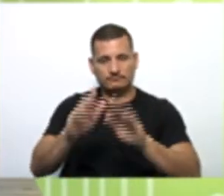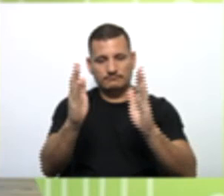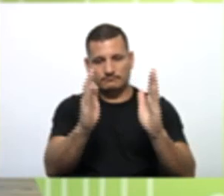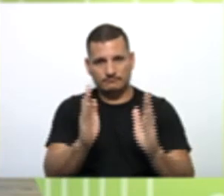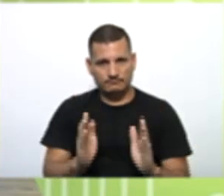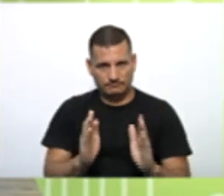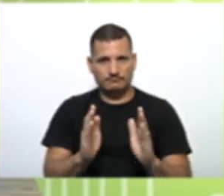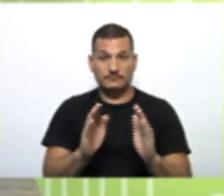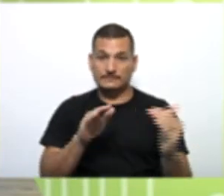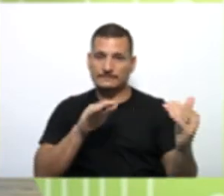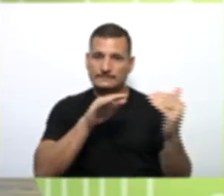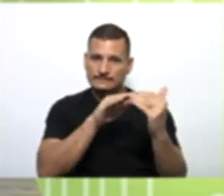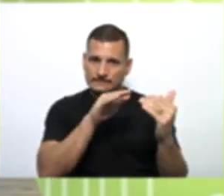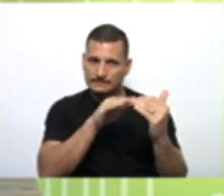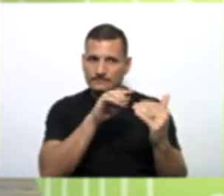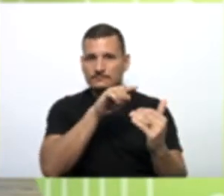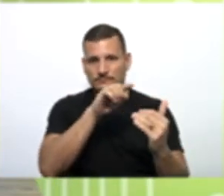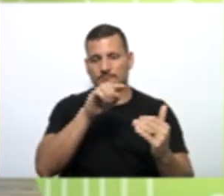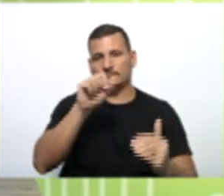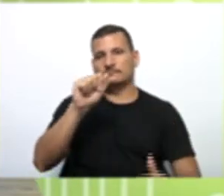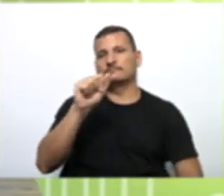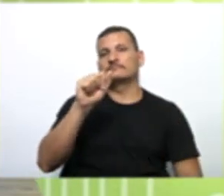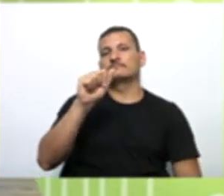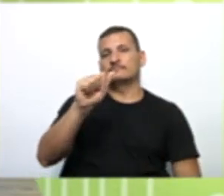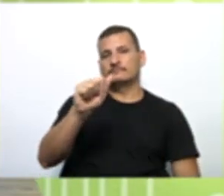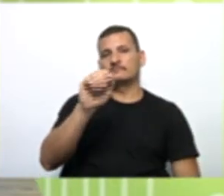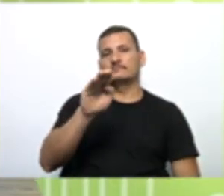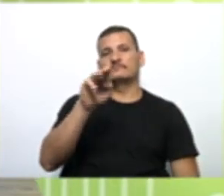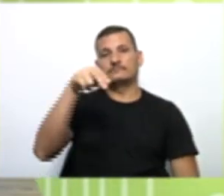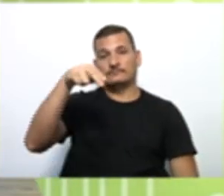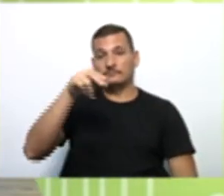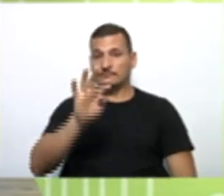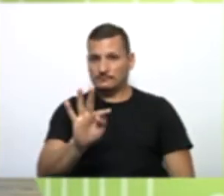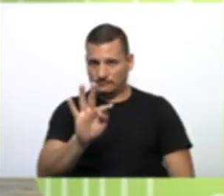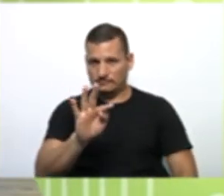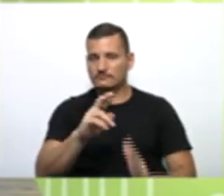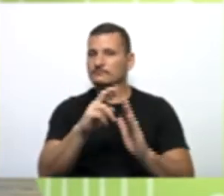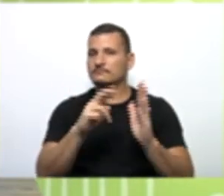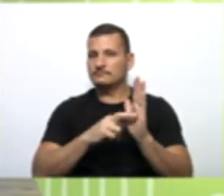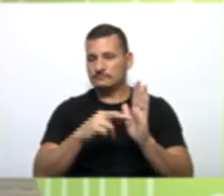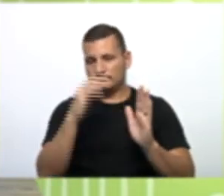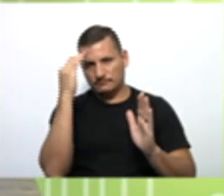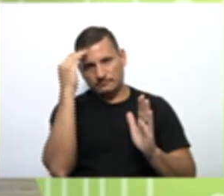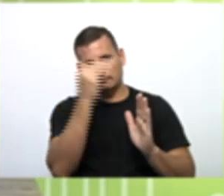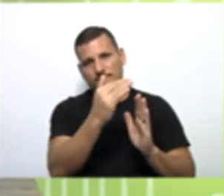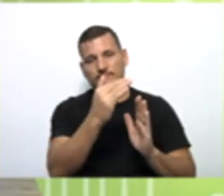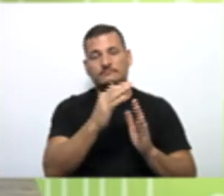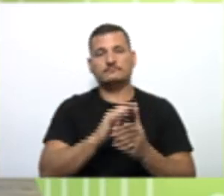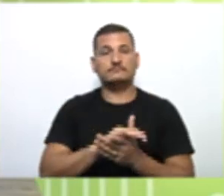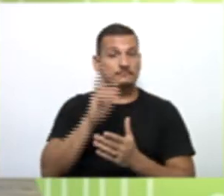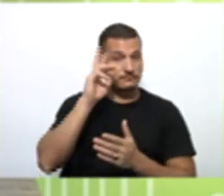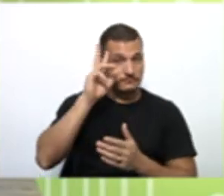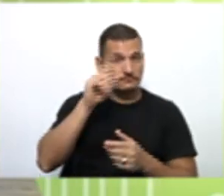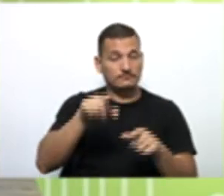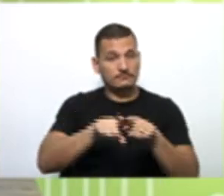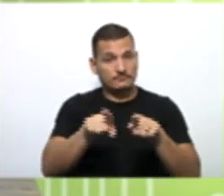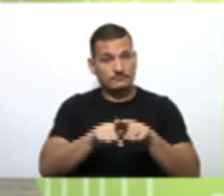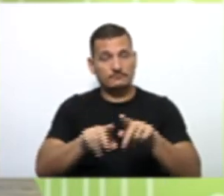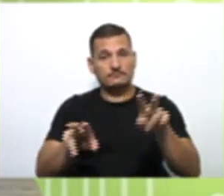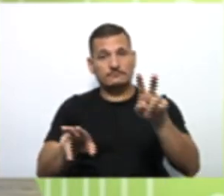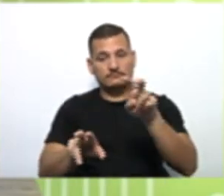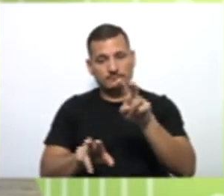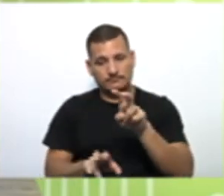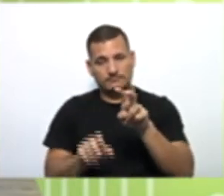as normas da ABNT que nós vimos na primeira aula. Lembrando também que as citações vão estar destacadas